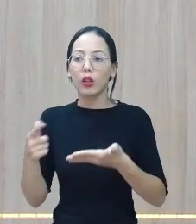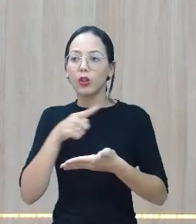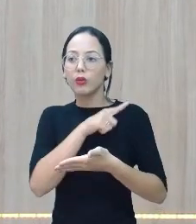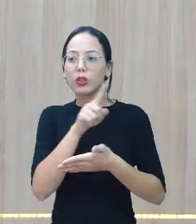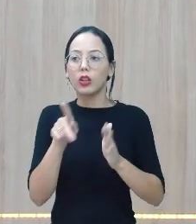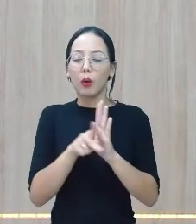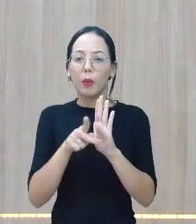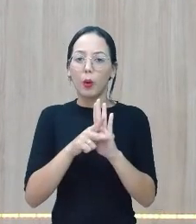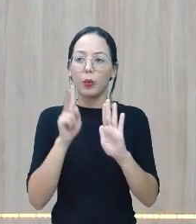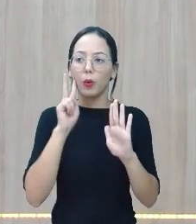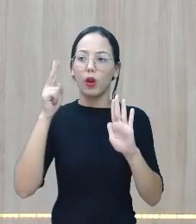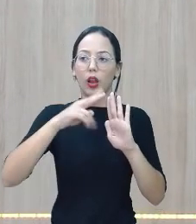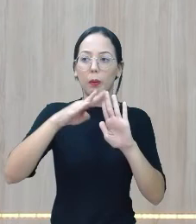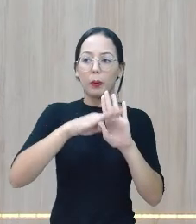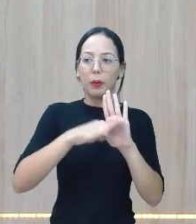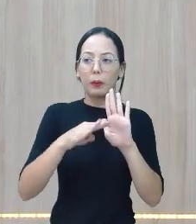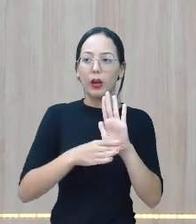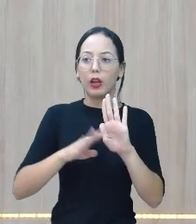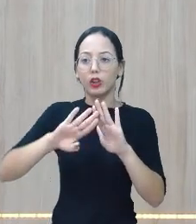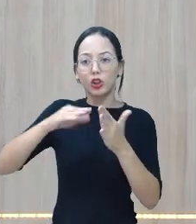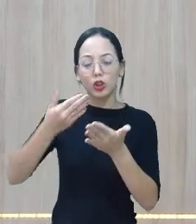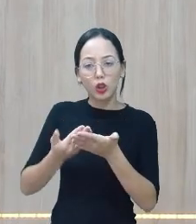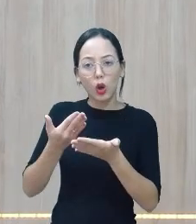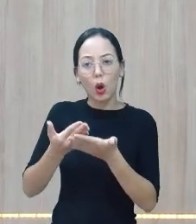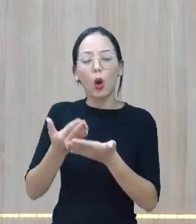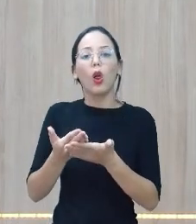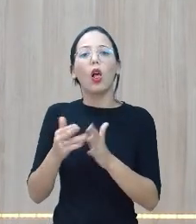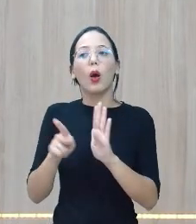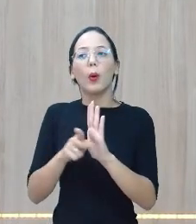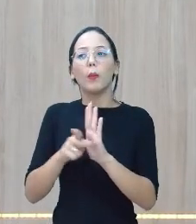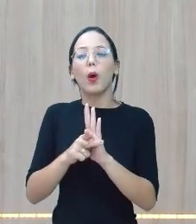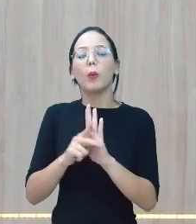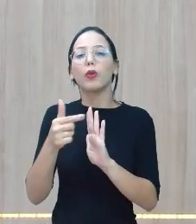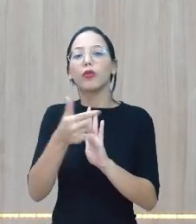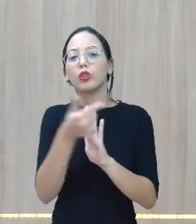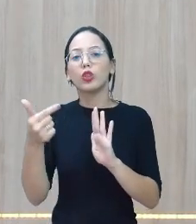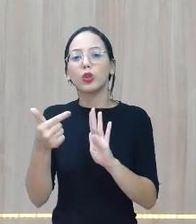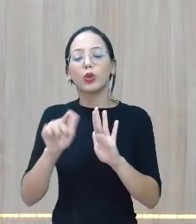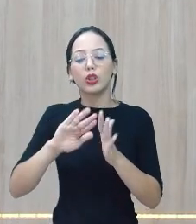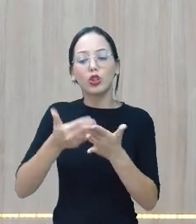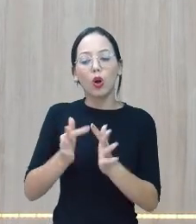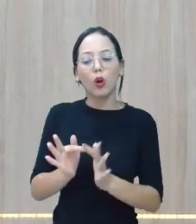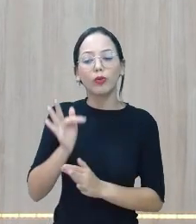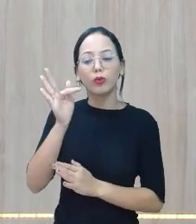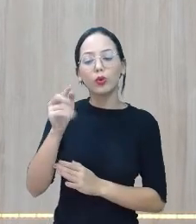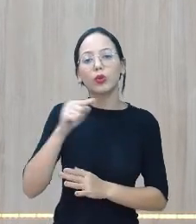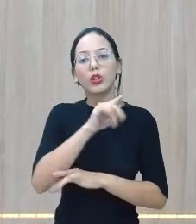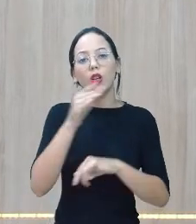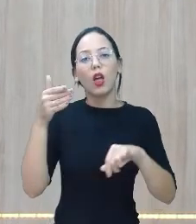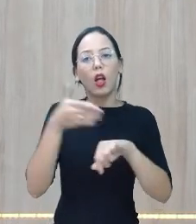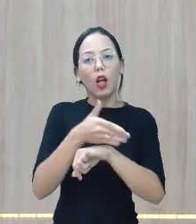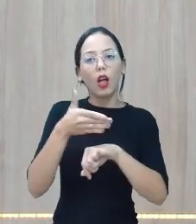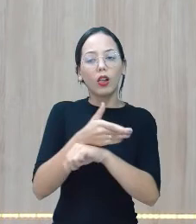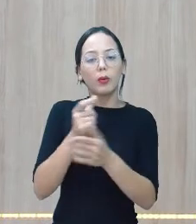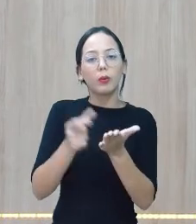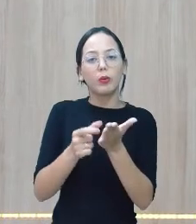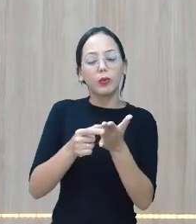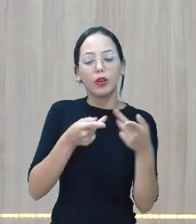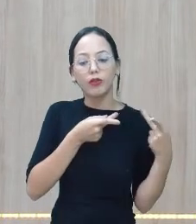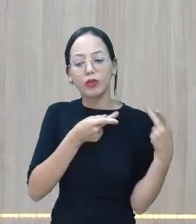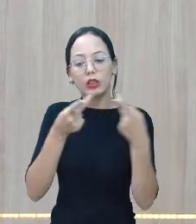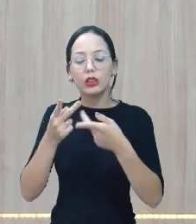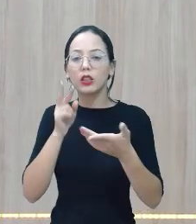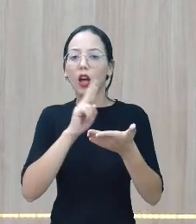a trilha da Escola do Futuro, não é? Vai lá, é a trilha 22, entra lá na plataforma e visita